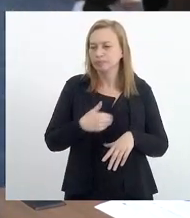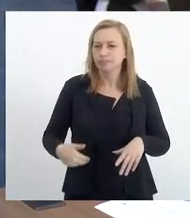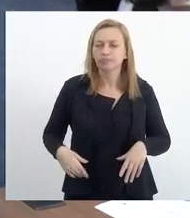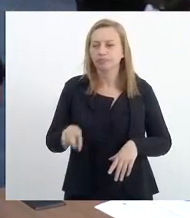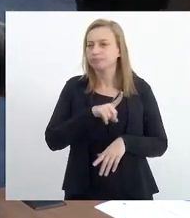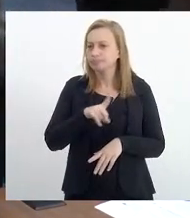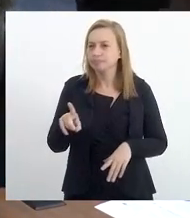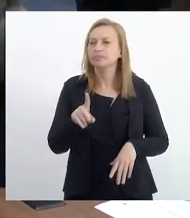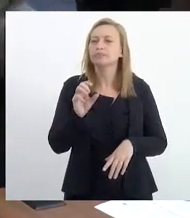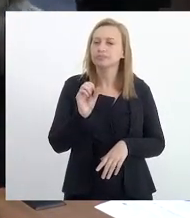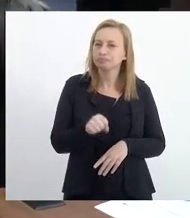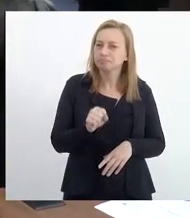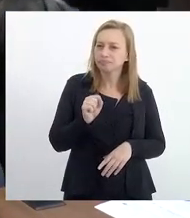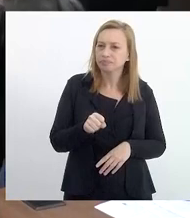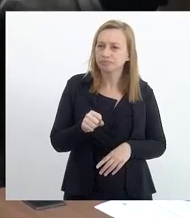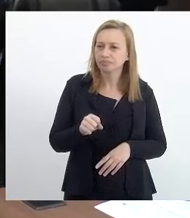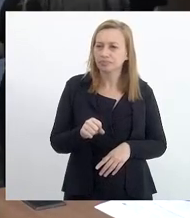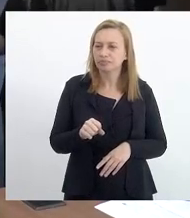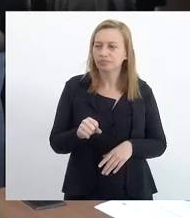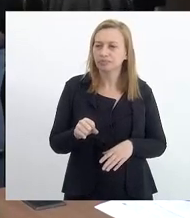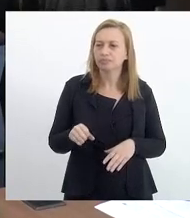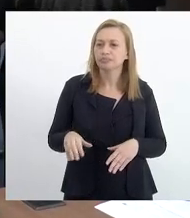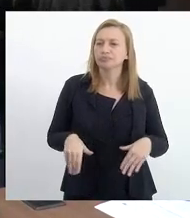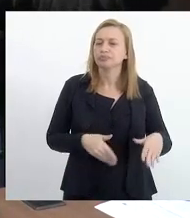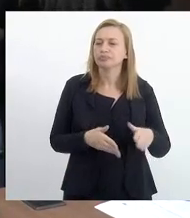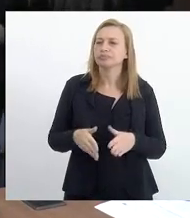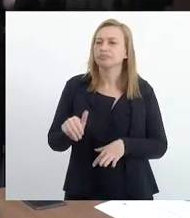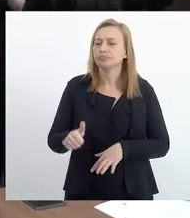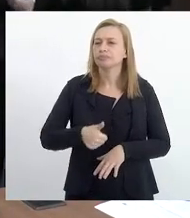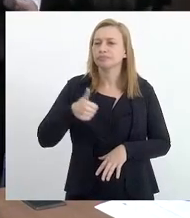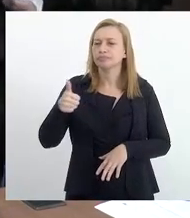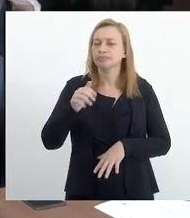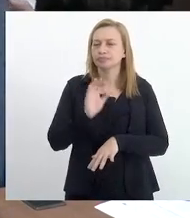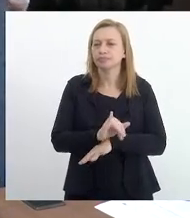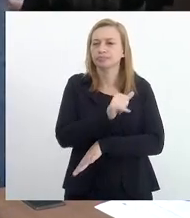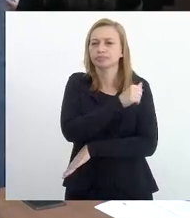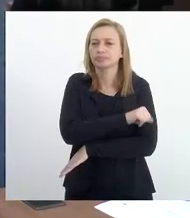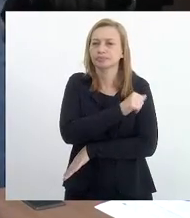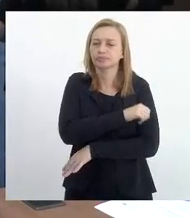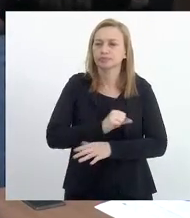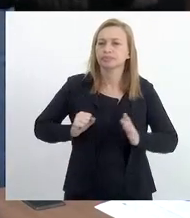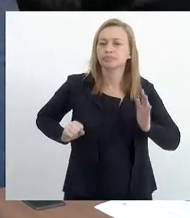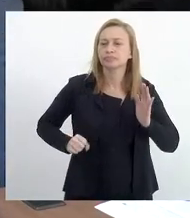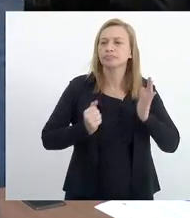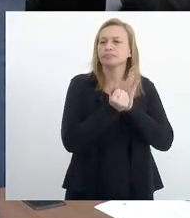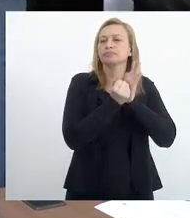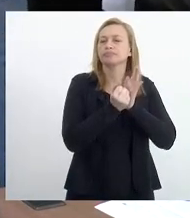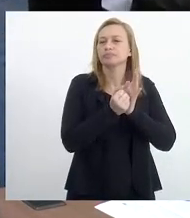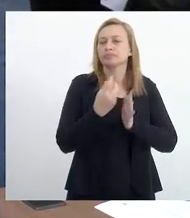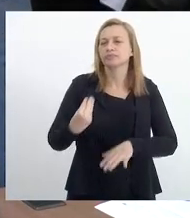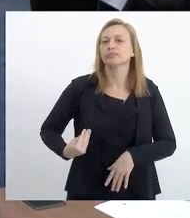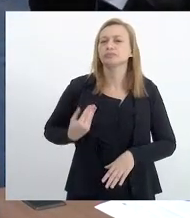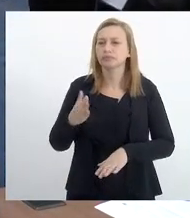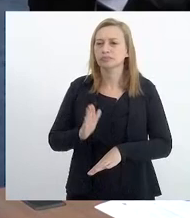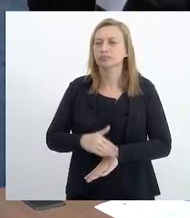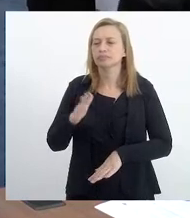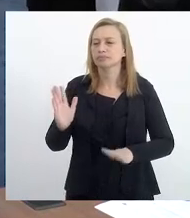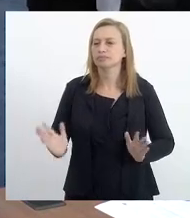trata, sim, do destino do Estado do Rio de Janeiro e do impacto na vida dos mais pobres